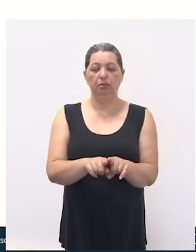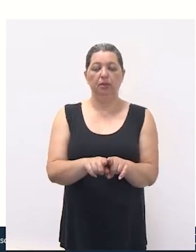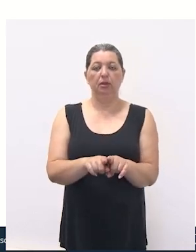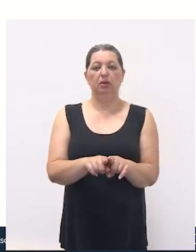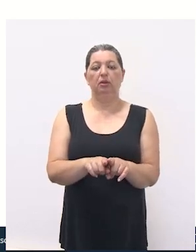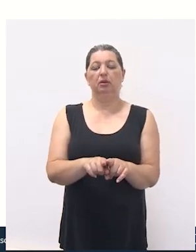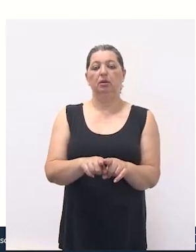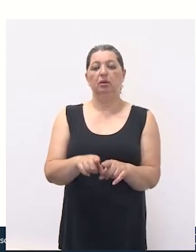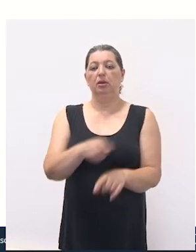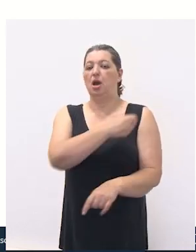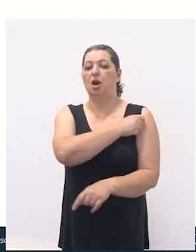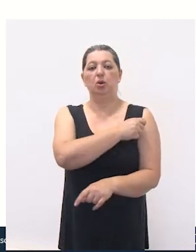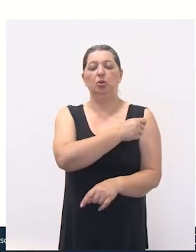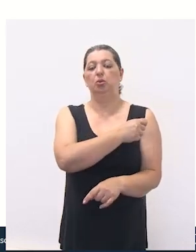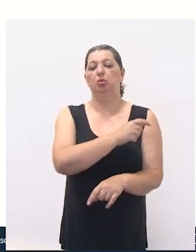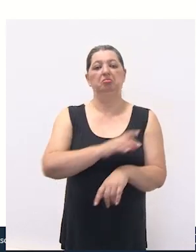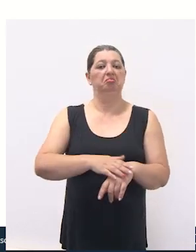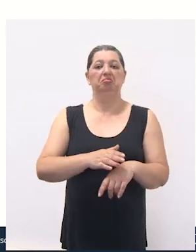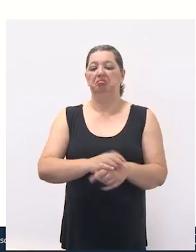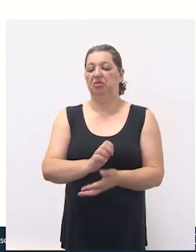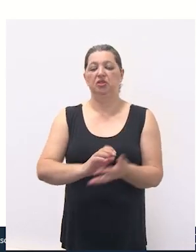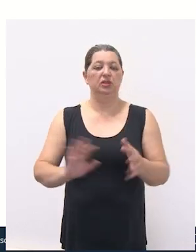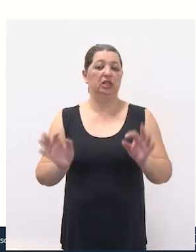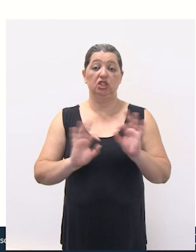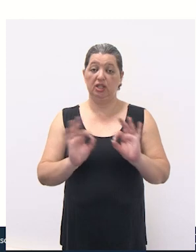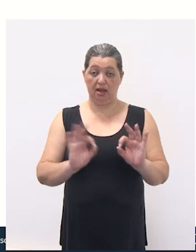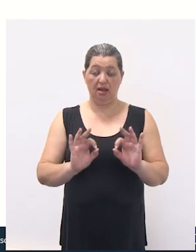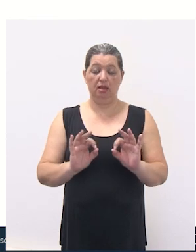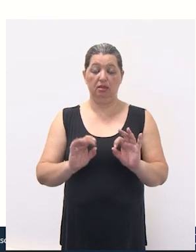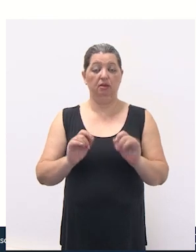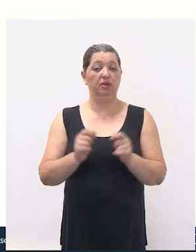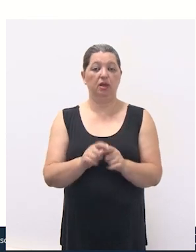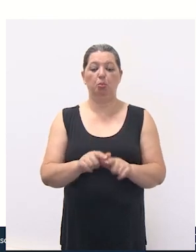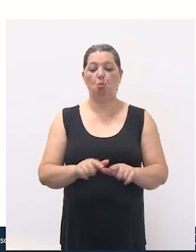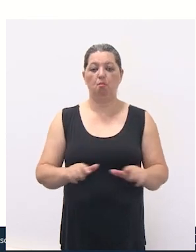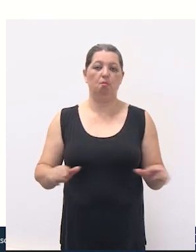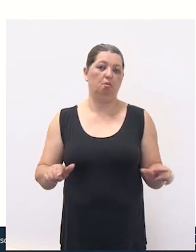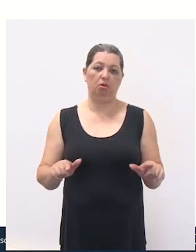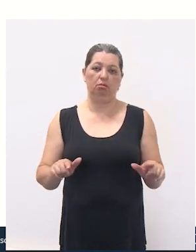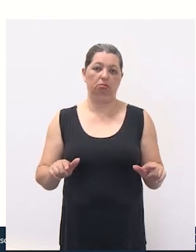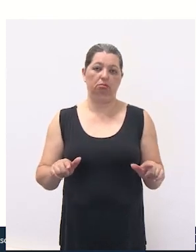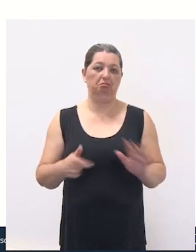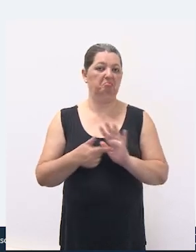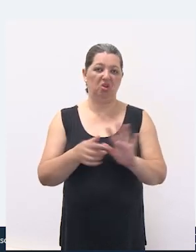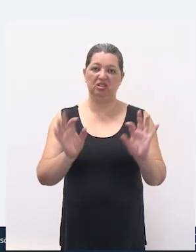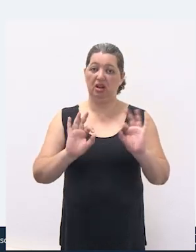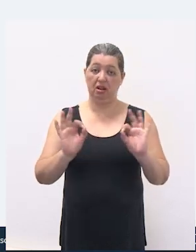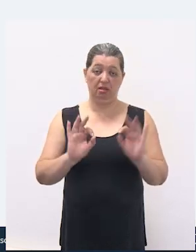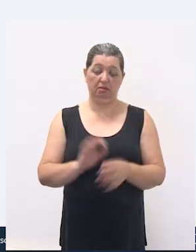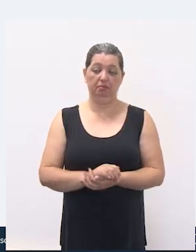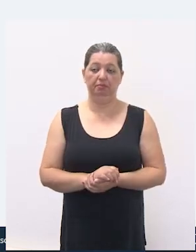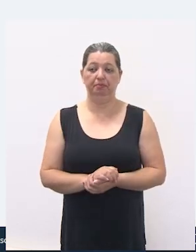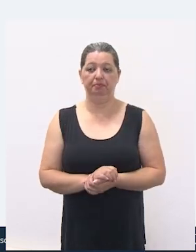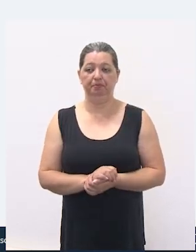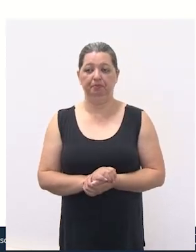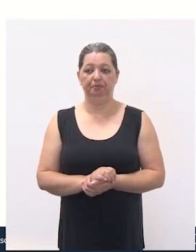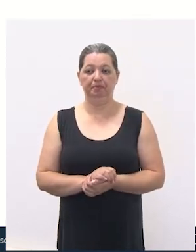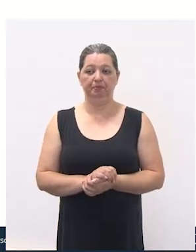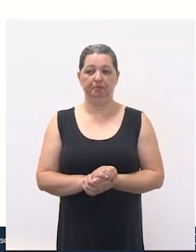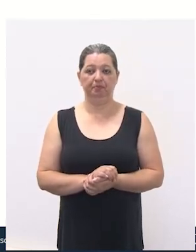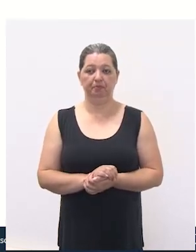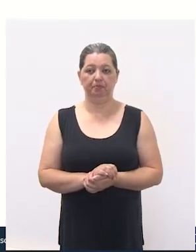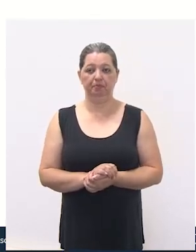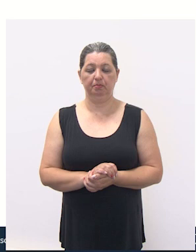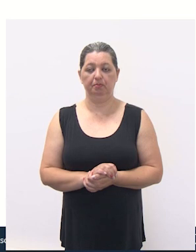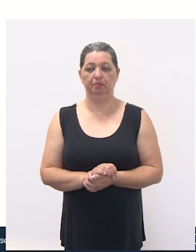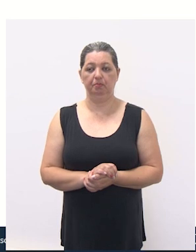em branco, né? Então fica tudo certinho aqui. Então vamos lá, pessoal. Eita, apertei no lugar errado aqui. Vamos